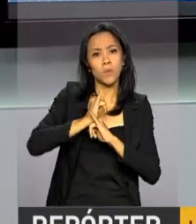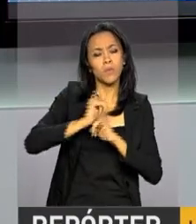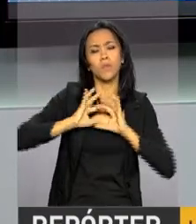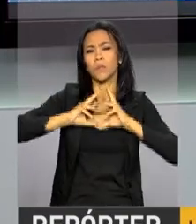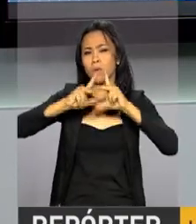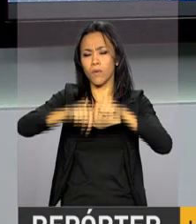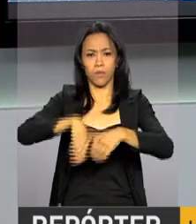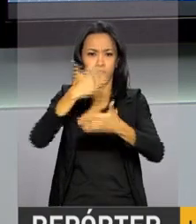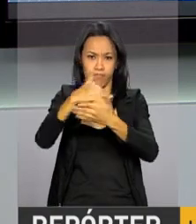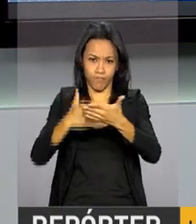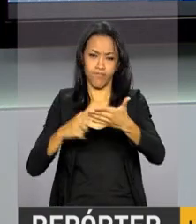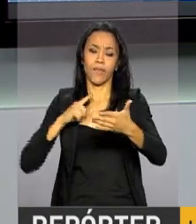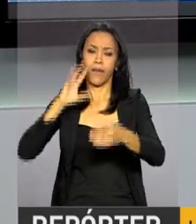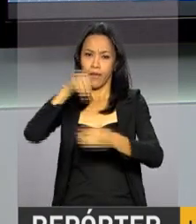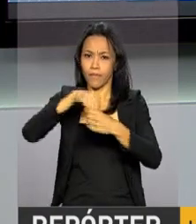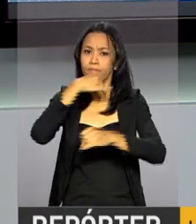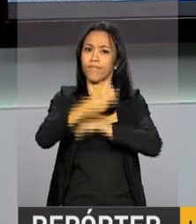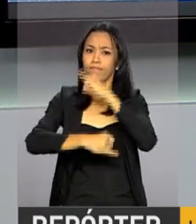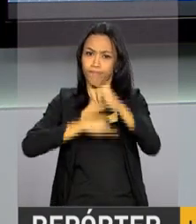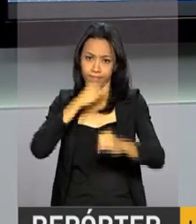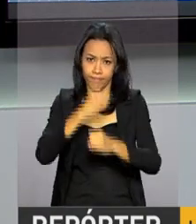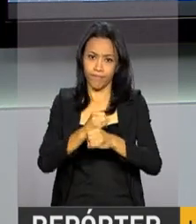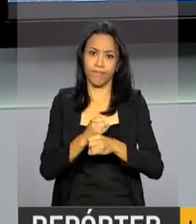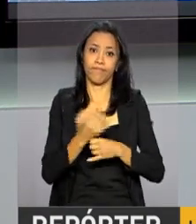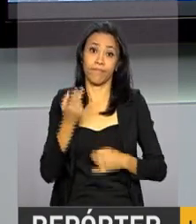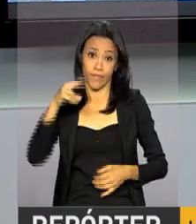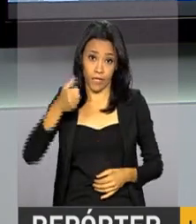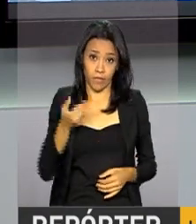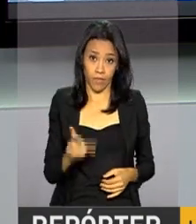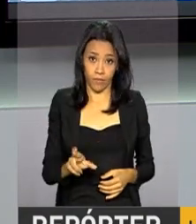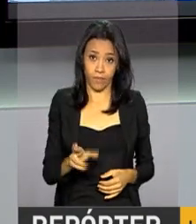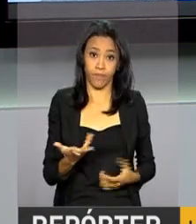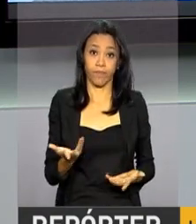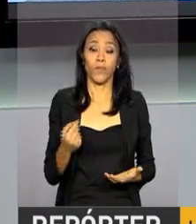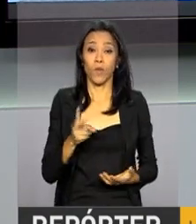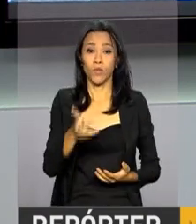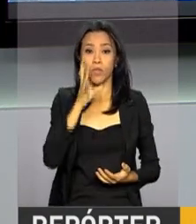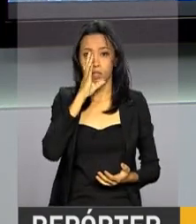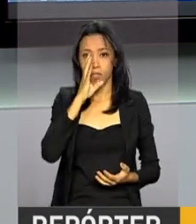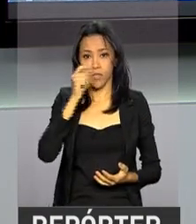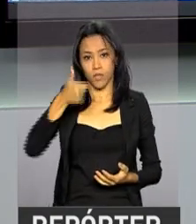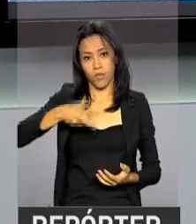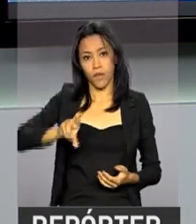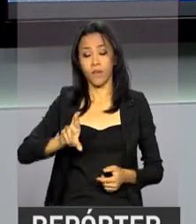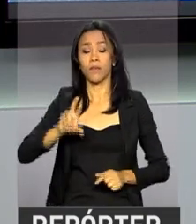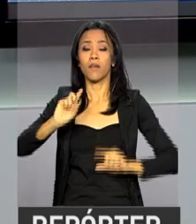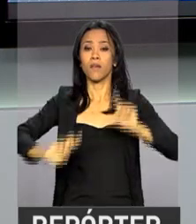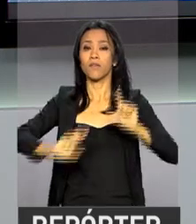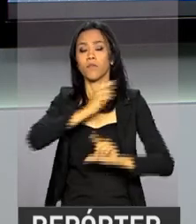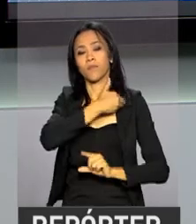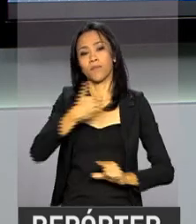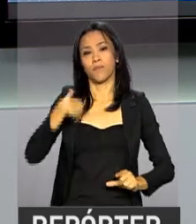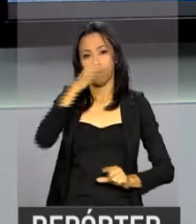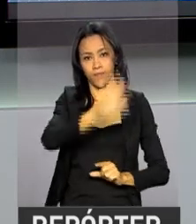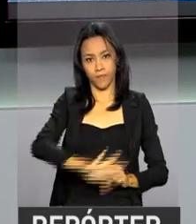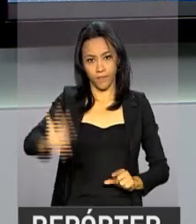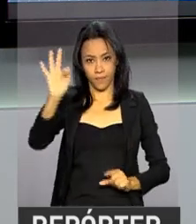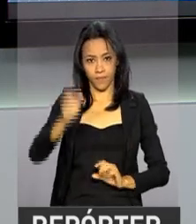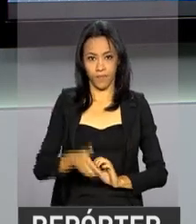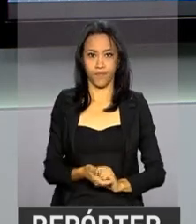e toda a programação também está na nossa página da nbr na internet continue com a gente na nbr a tv do governo